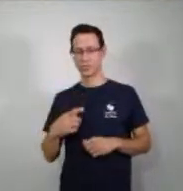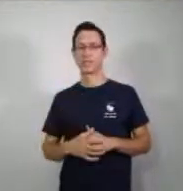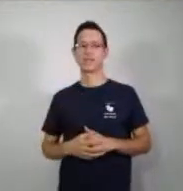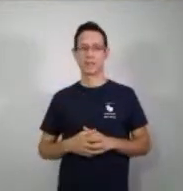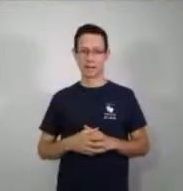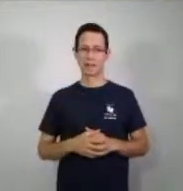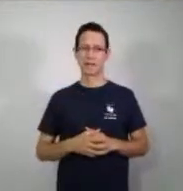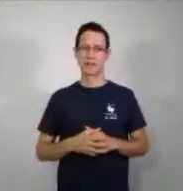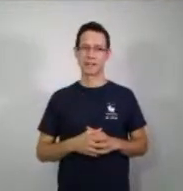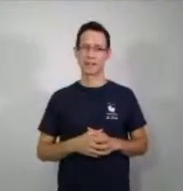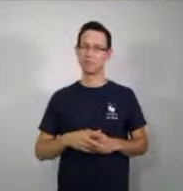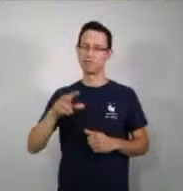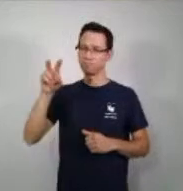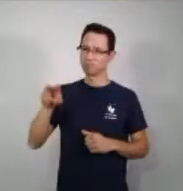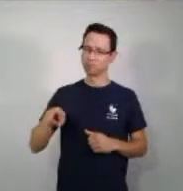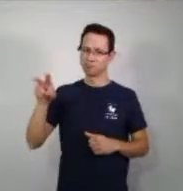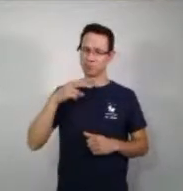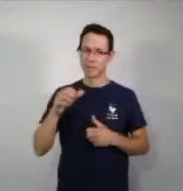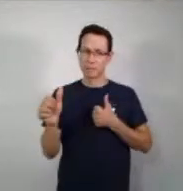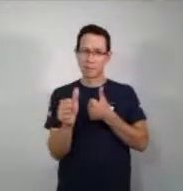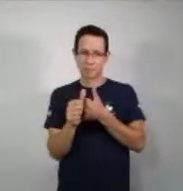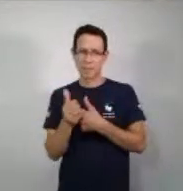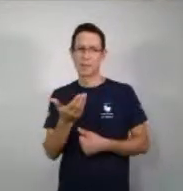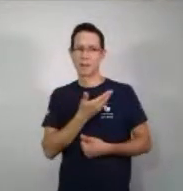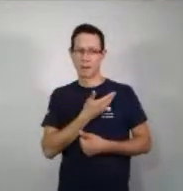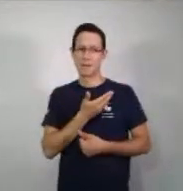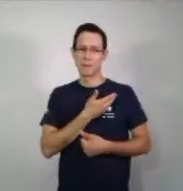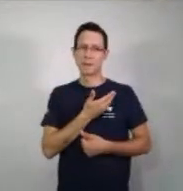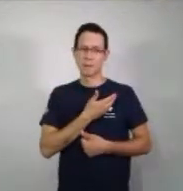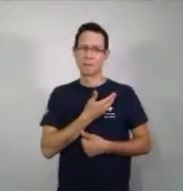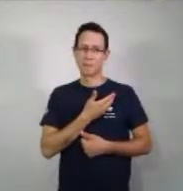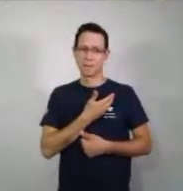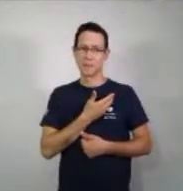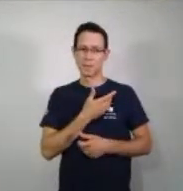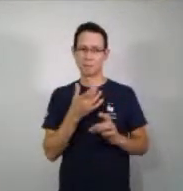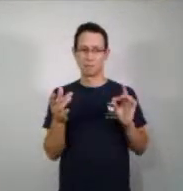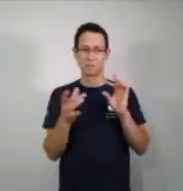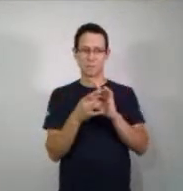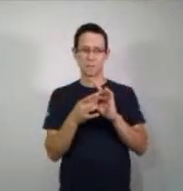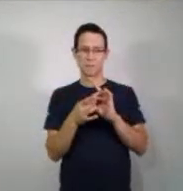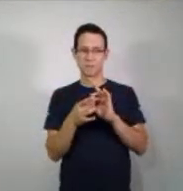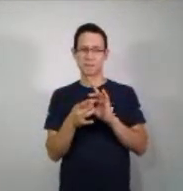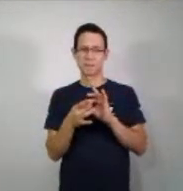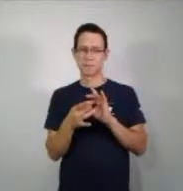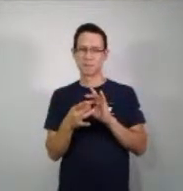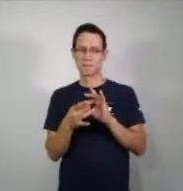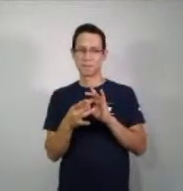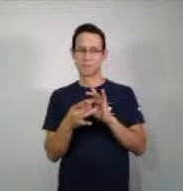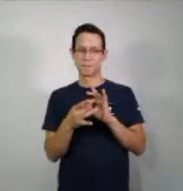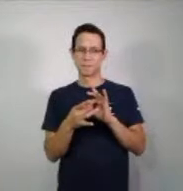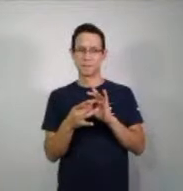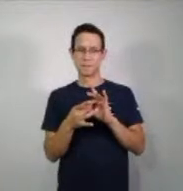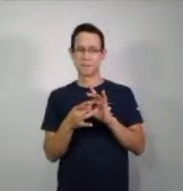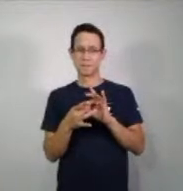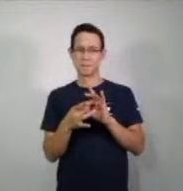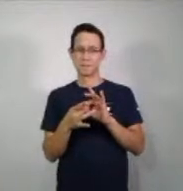leitura próxima e foi um amigo de certa forma que foi uma dessas, né, digamos,